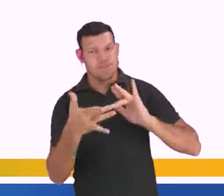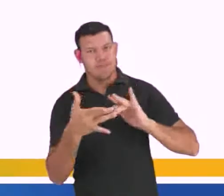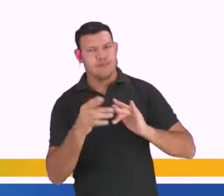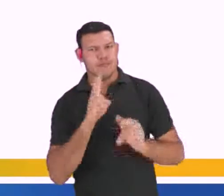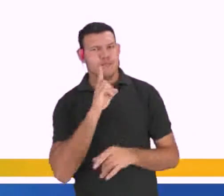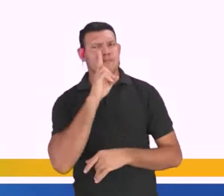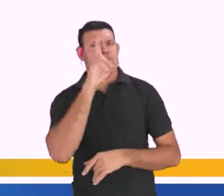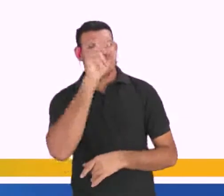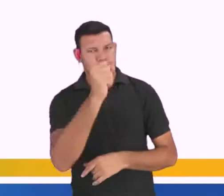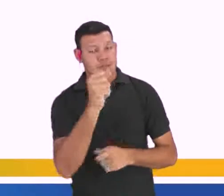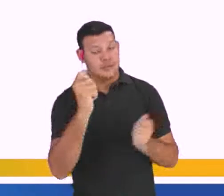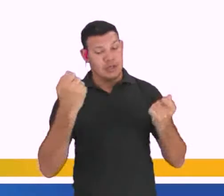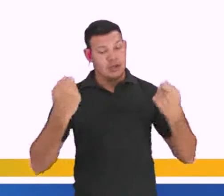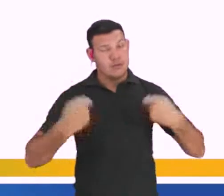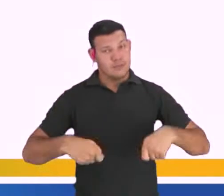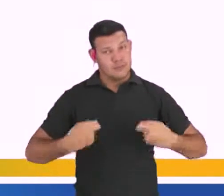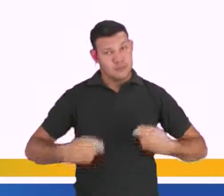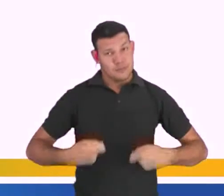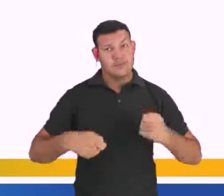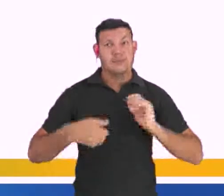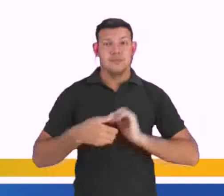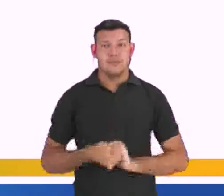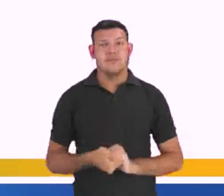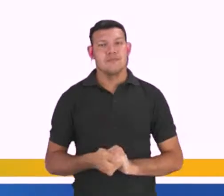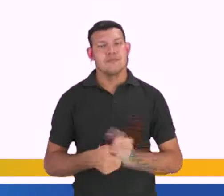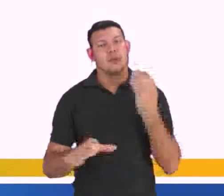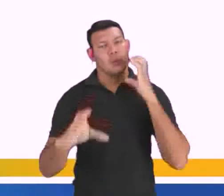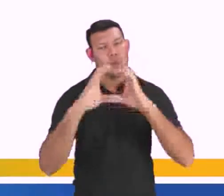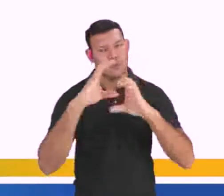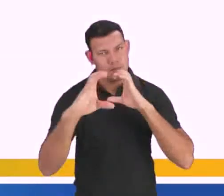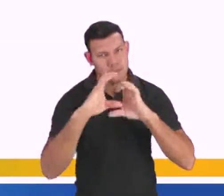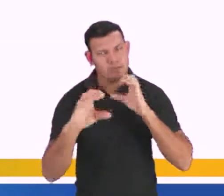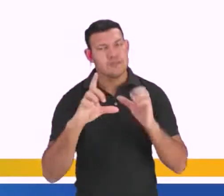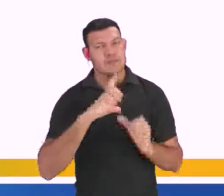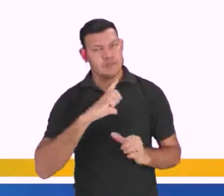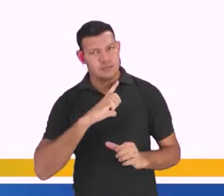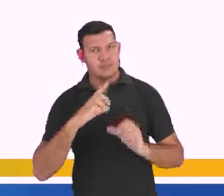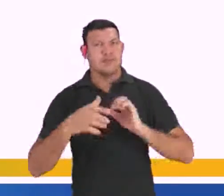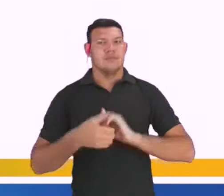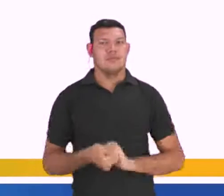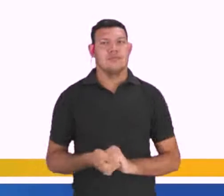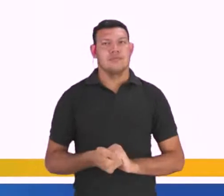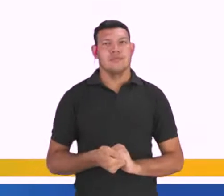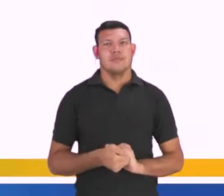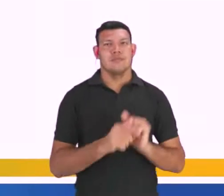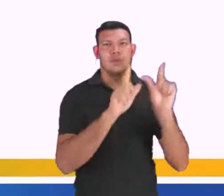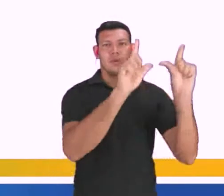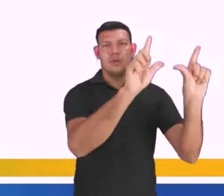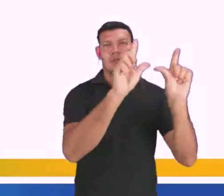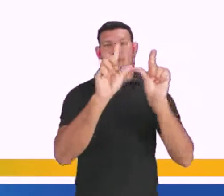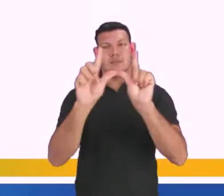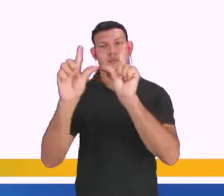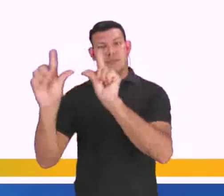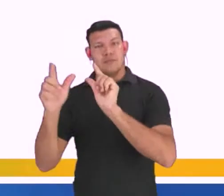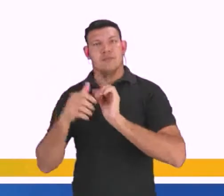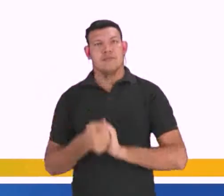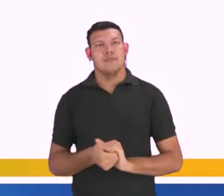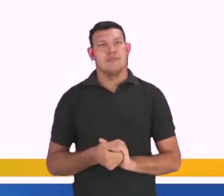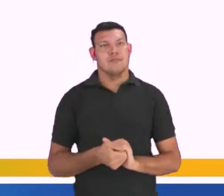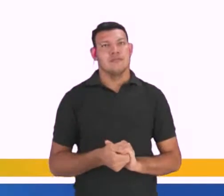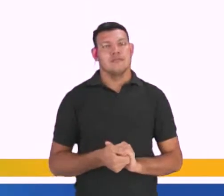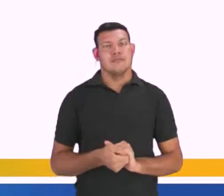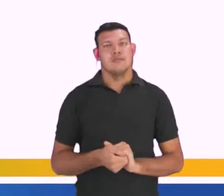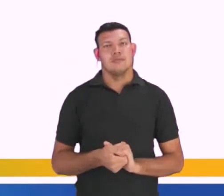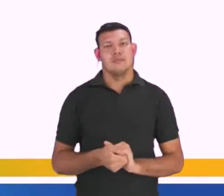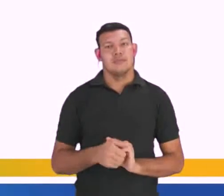da necessidade de nos comunicarmos. Aqui nessa tirinha temos o ex-presidente